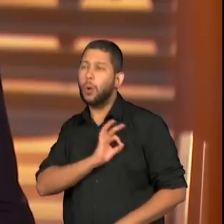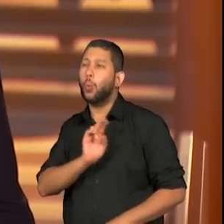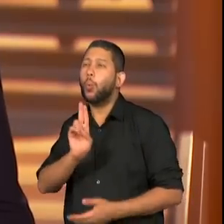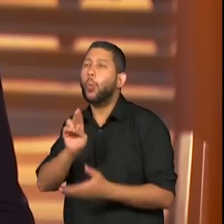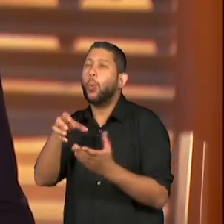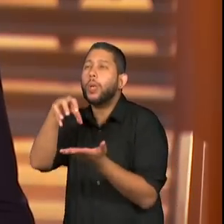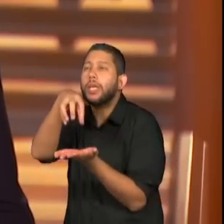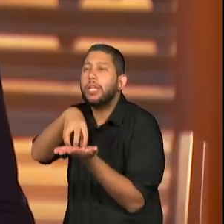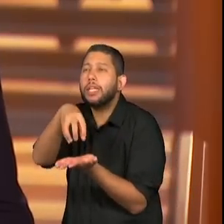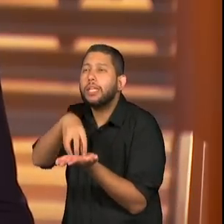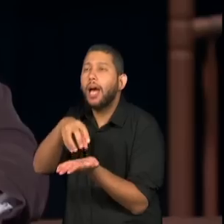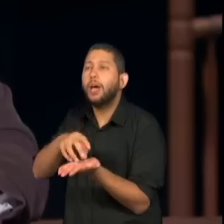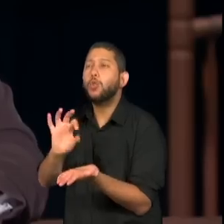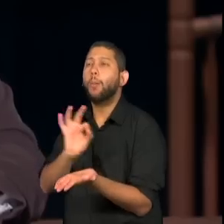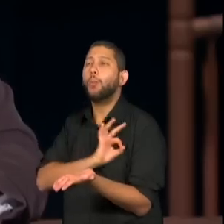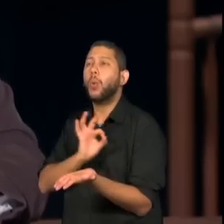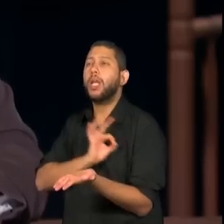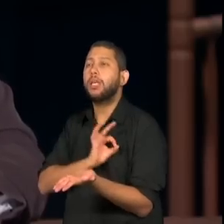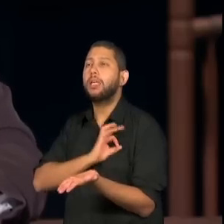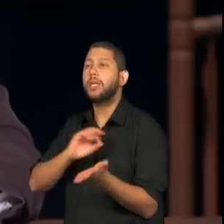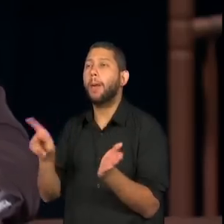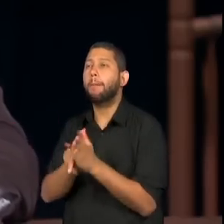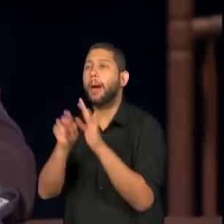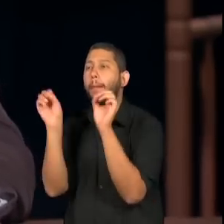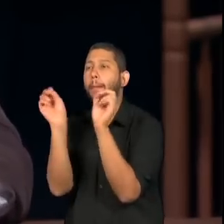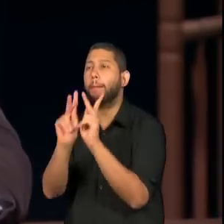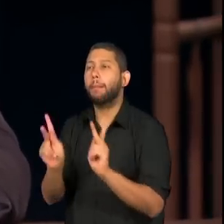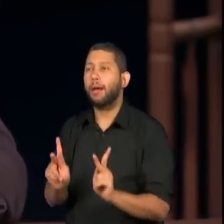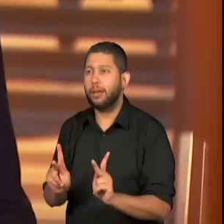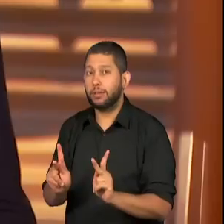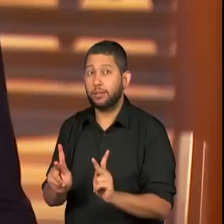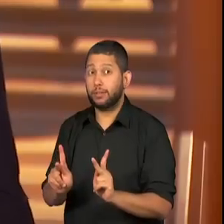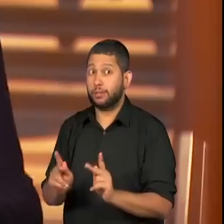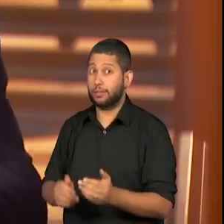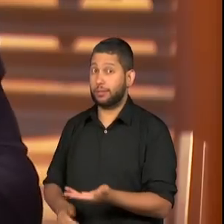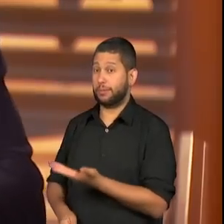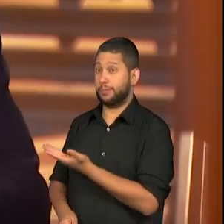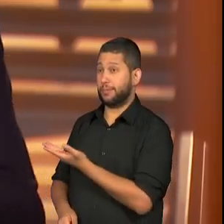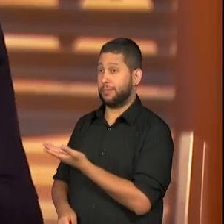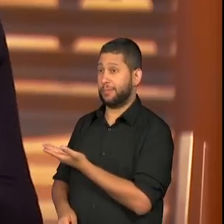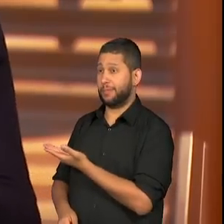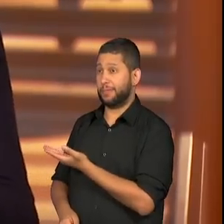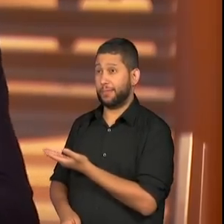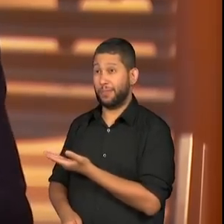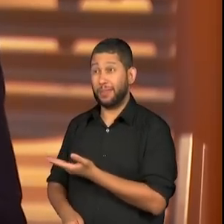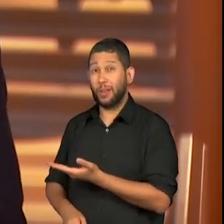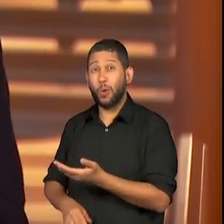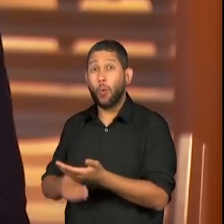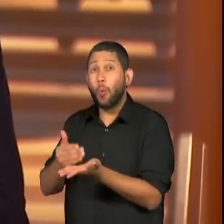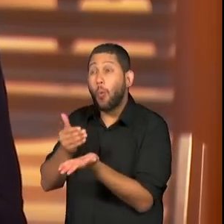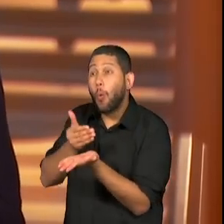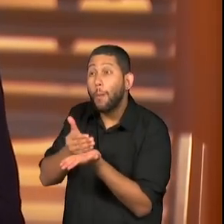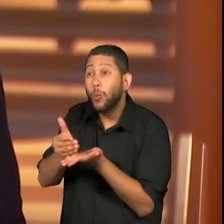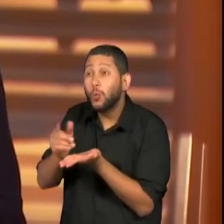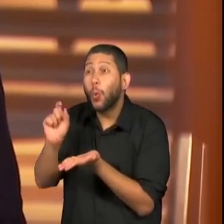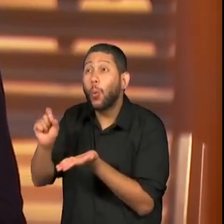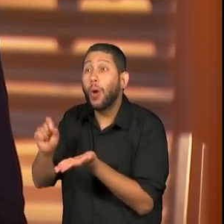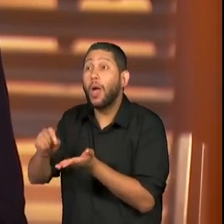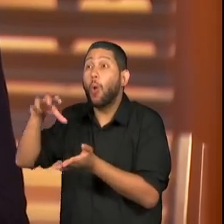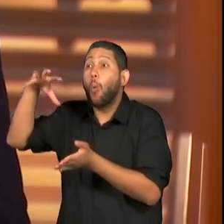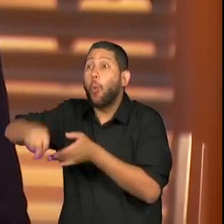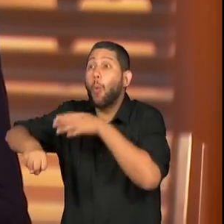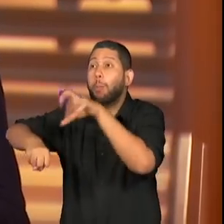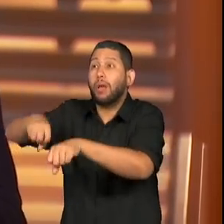unidade... Polícia pacificadora. Pô, teve muito mais uma ocupação do que